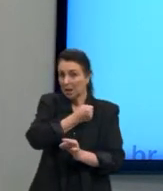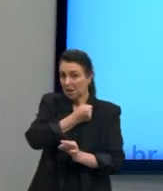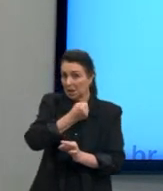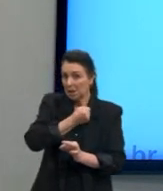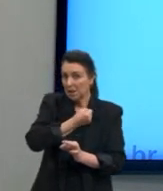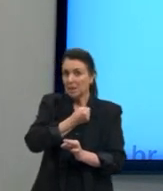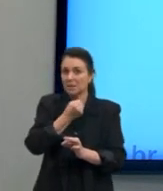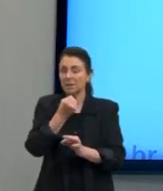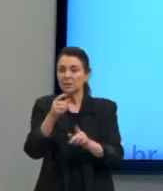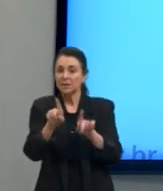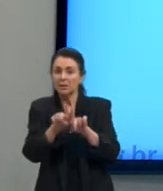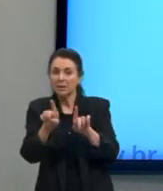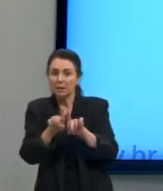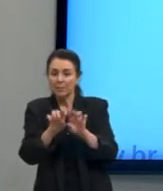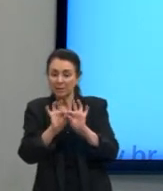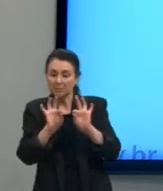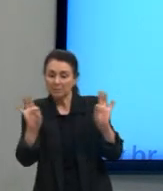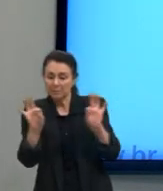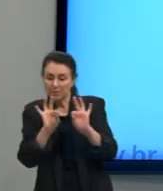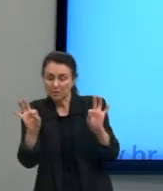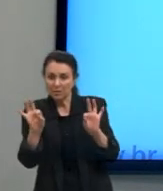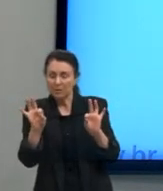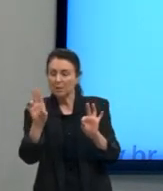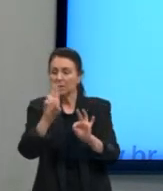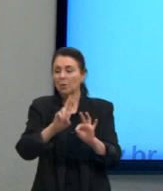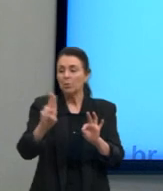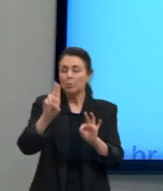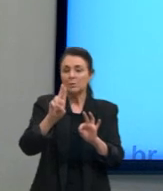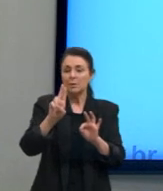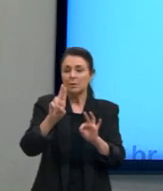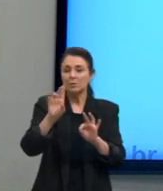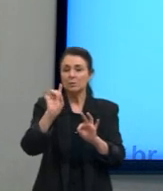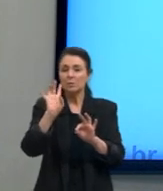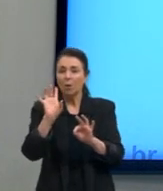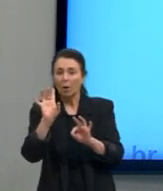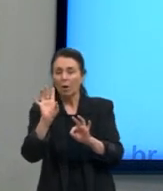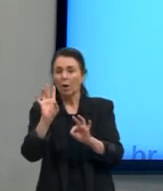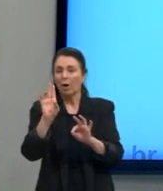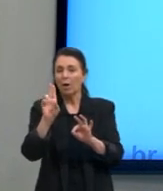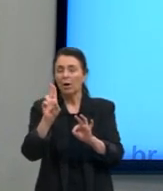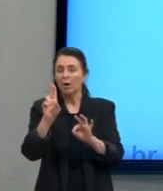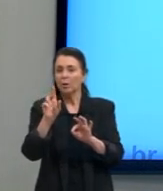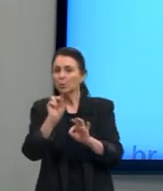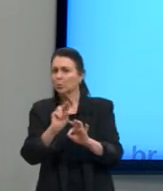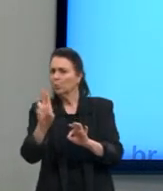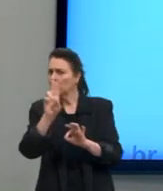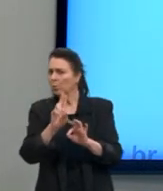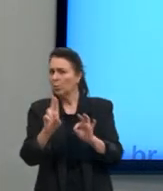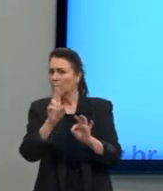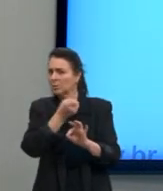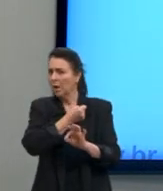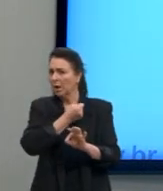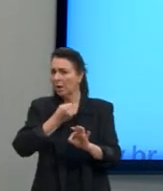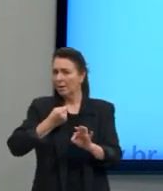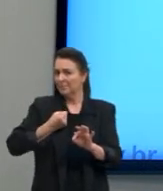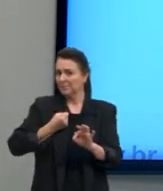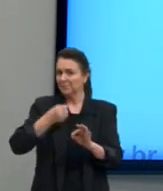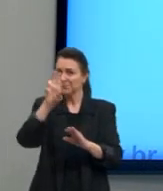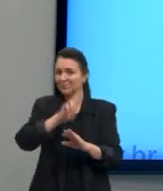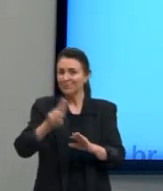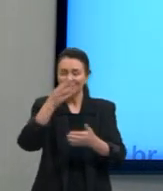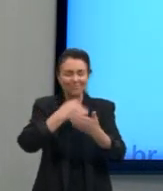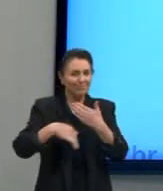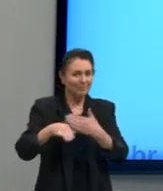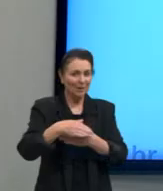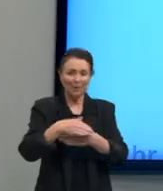porque não é somente em mecânica que a gente utiliza as unidades de medida a grandeza de utiliza em toda